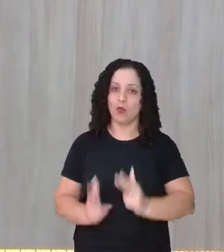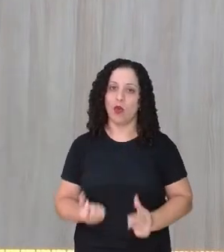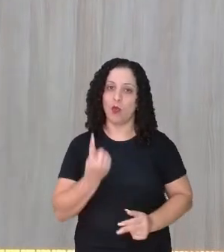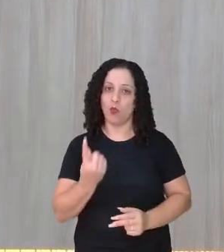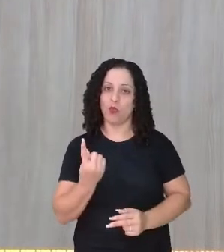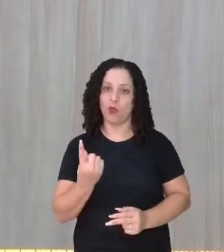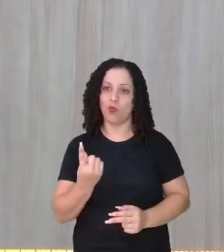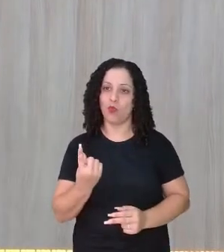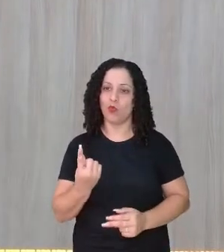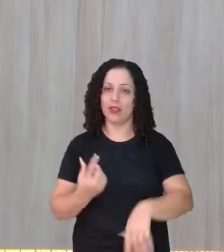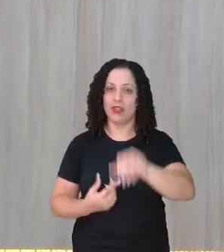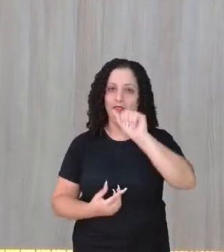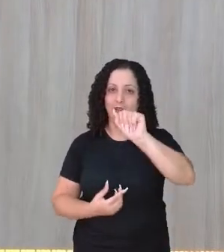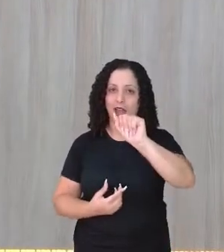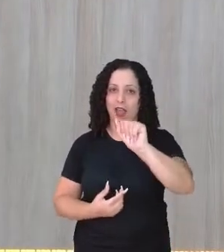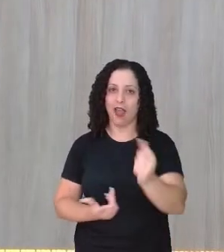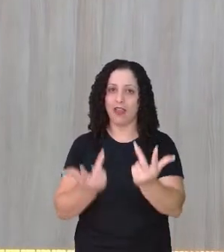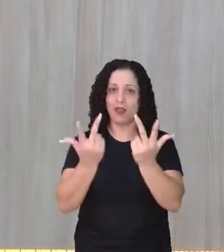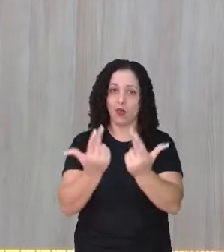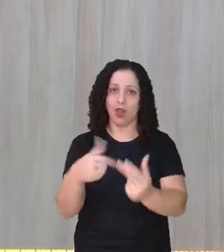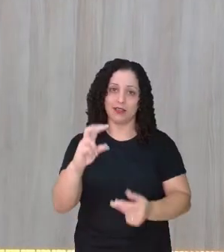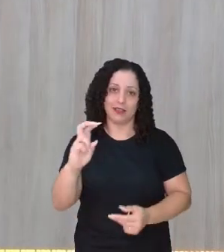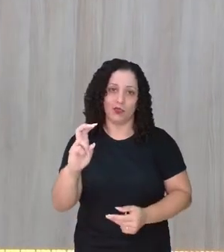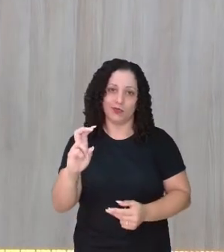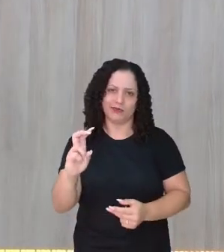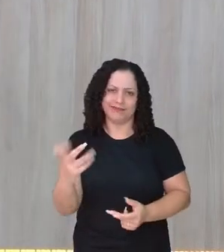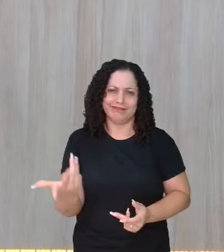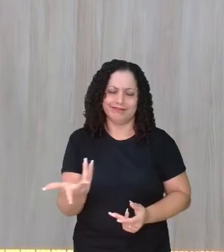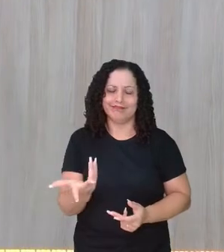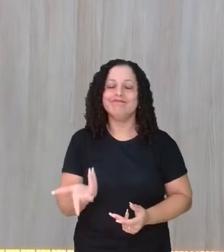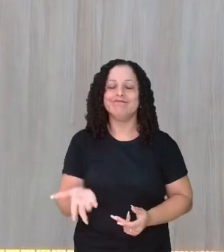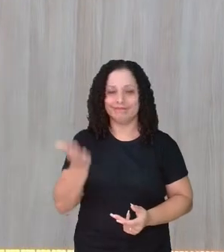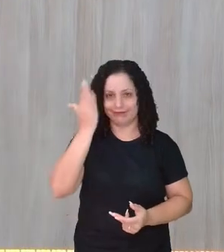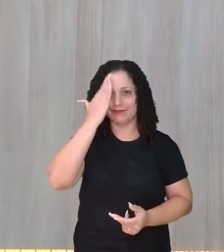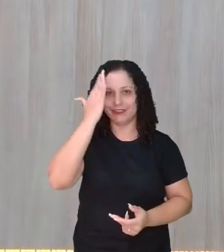e o valor de A é igual a 5, certo?